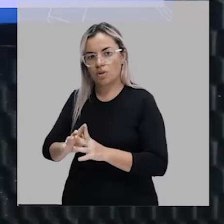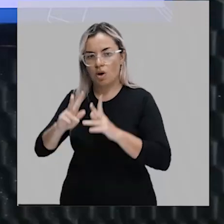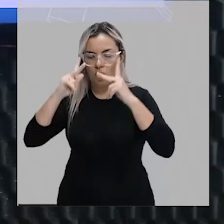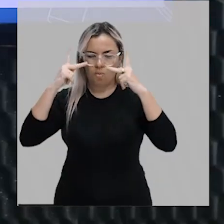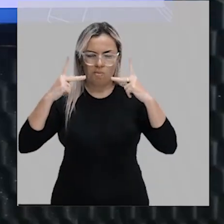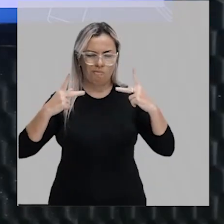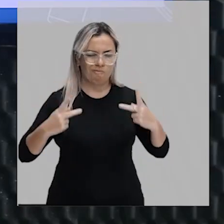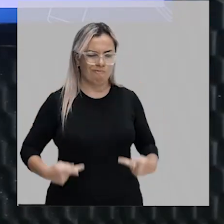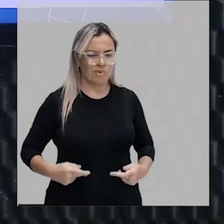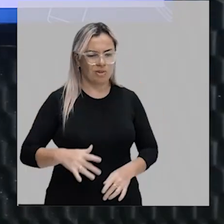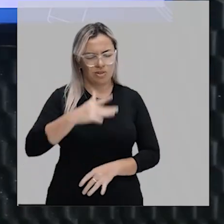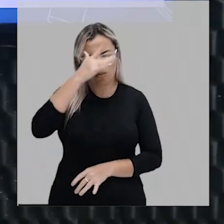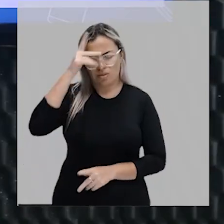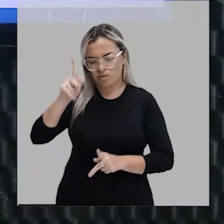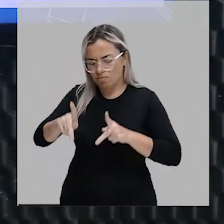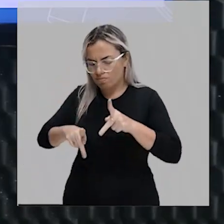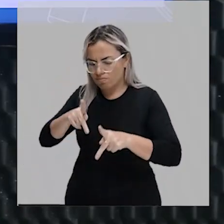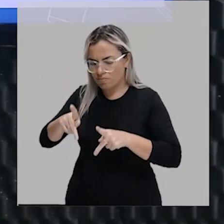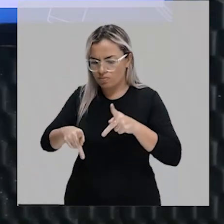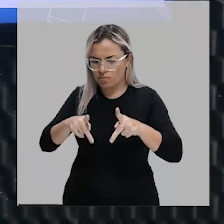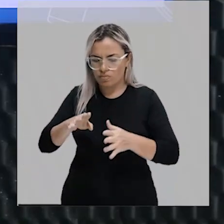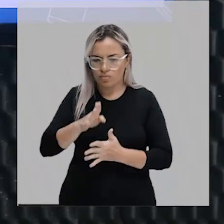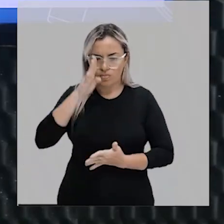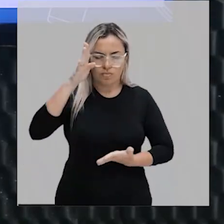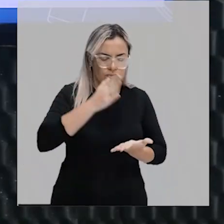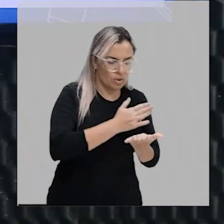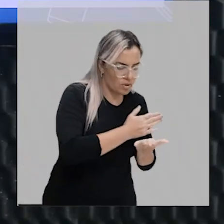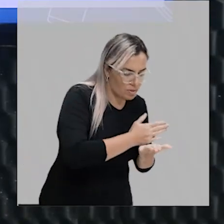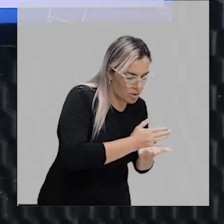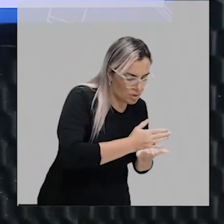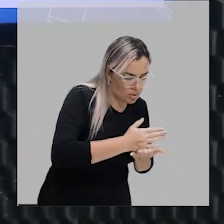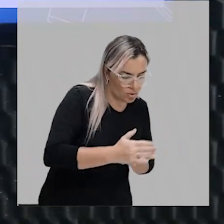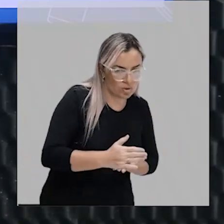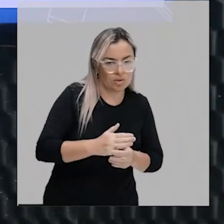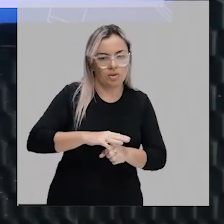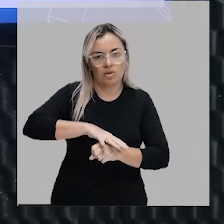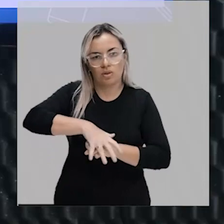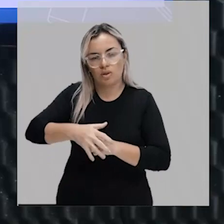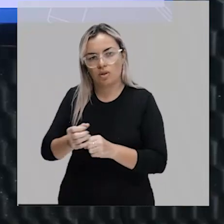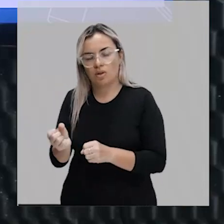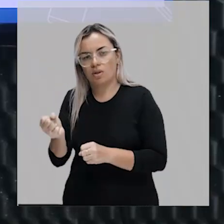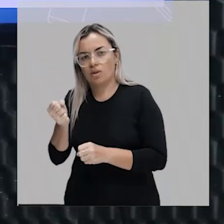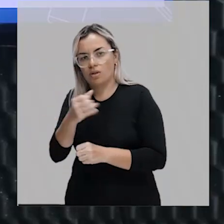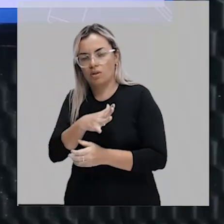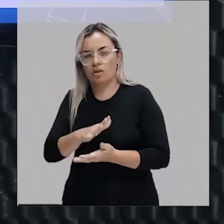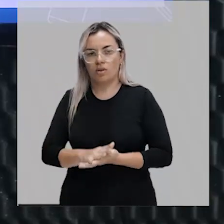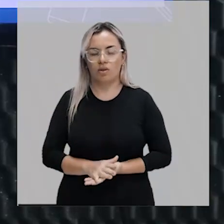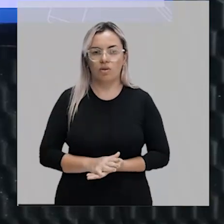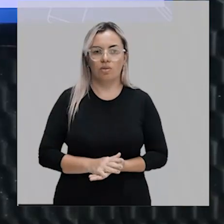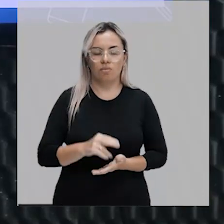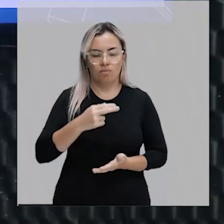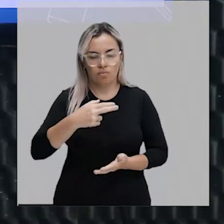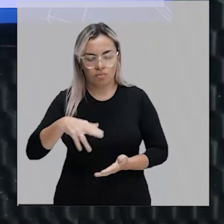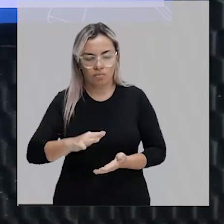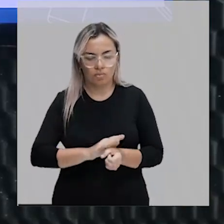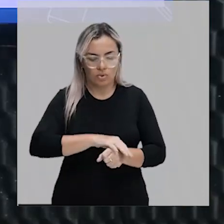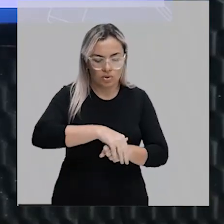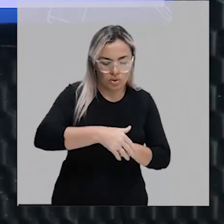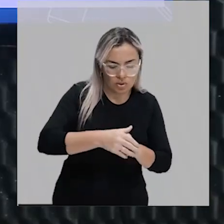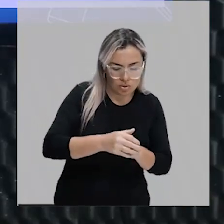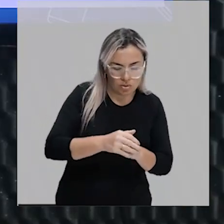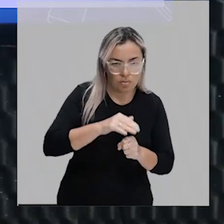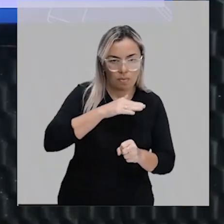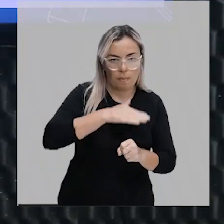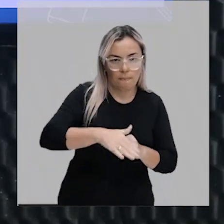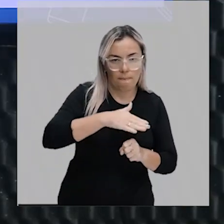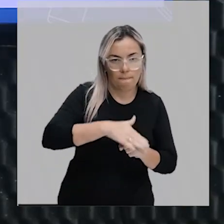humanidade, principalmente a partir do Neolítico, a partir dessa passagem aí do chamado Paleolítico,